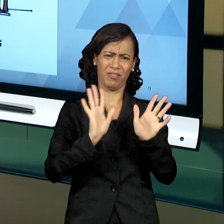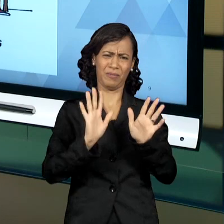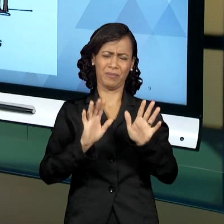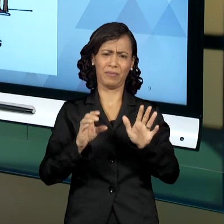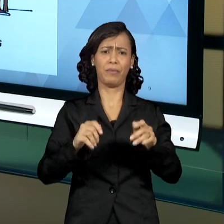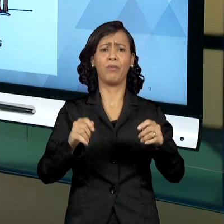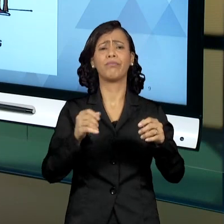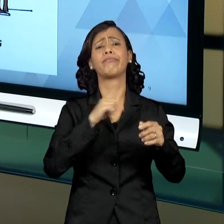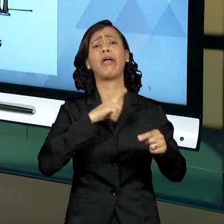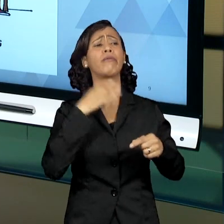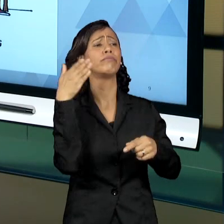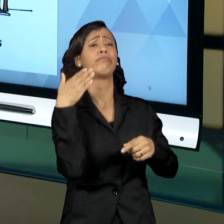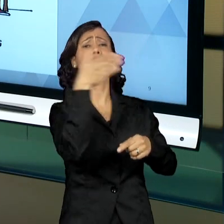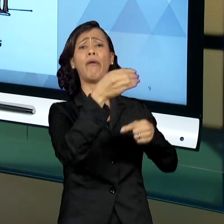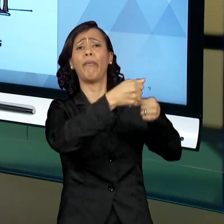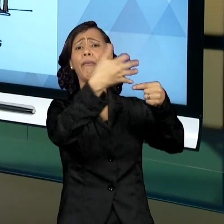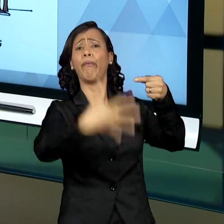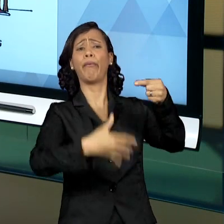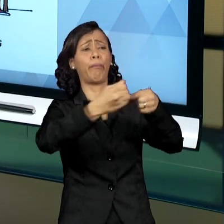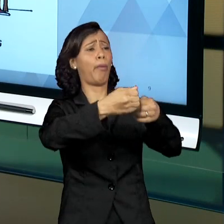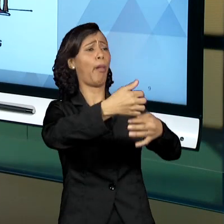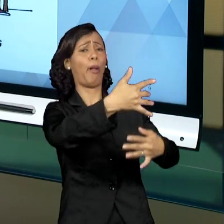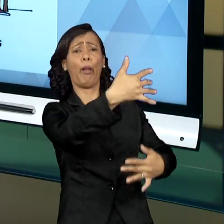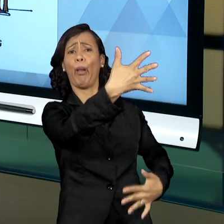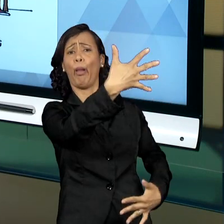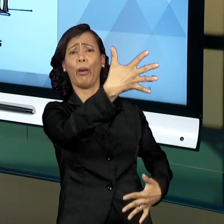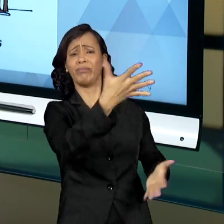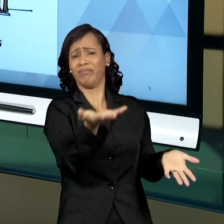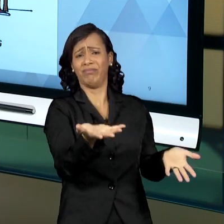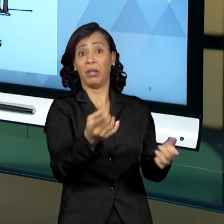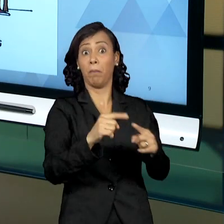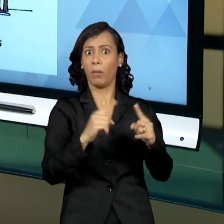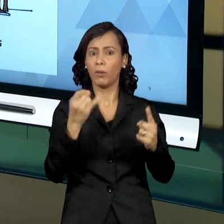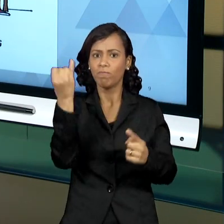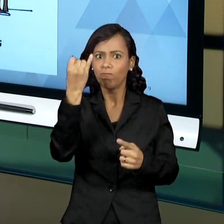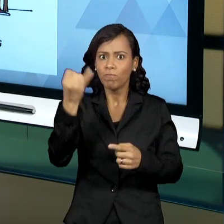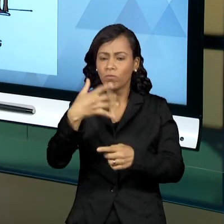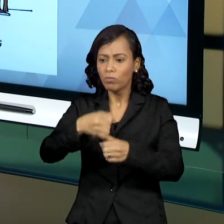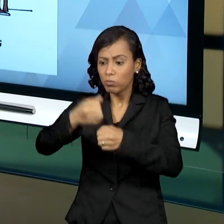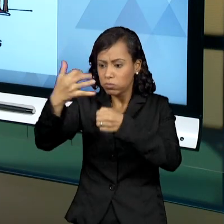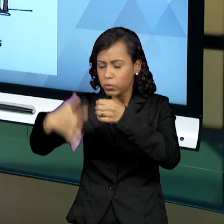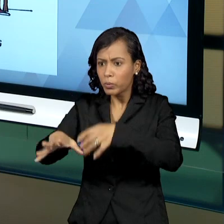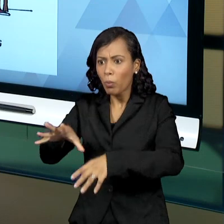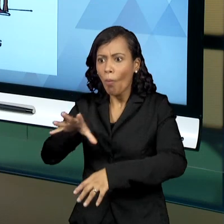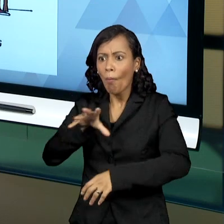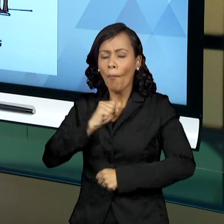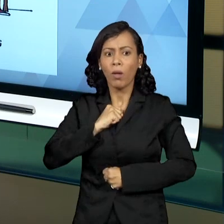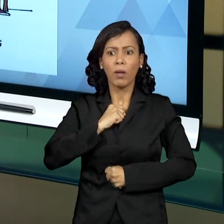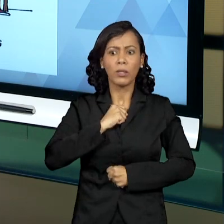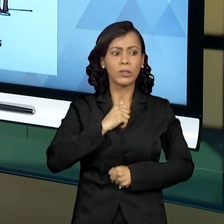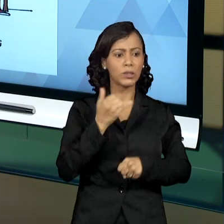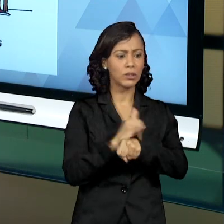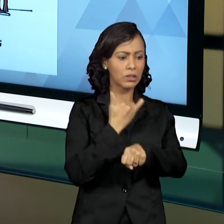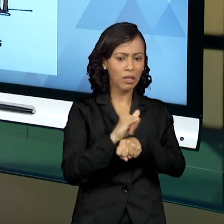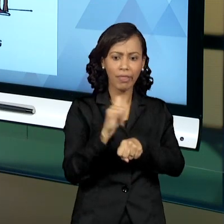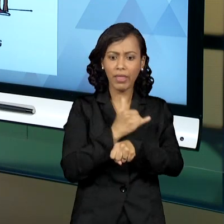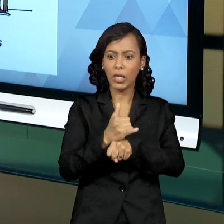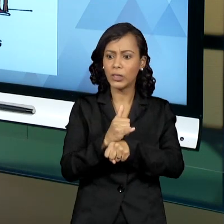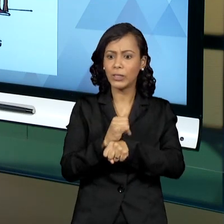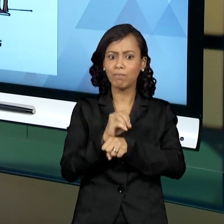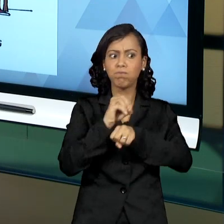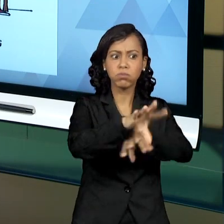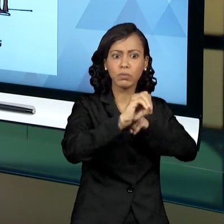digita no Google e ela vem, mas sim da escola começar a pensar o que eu faço com essa